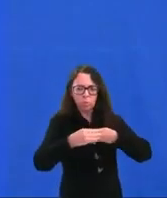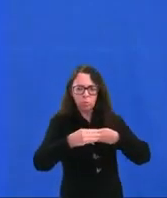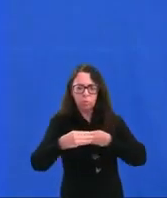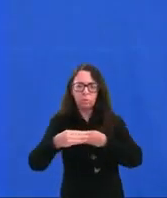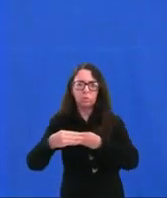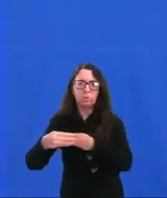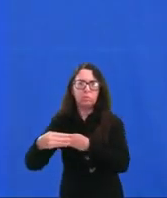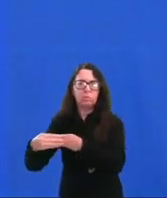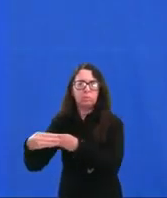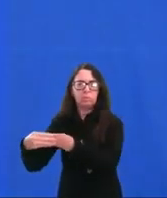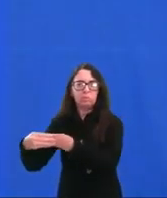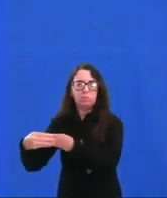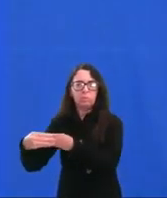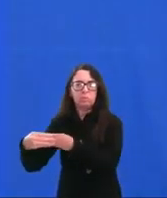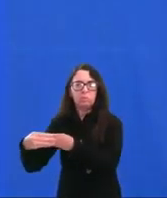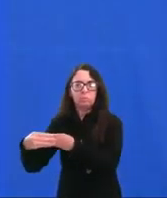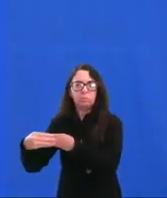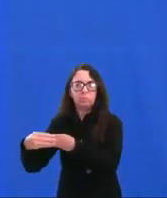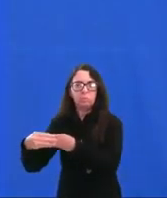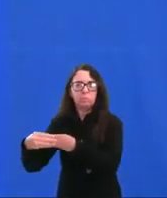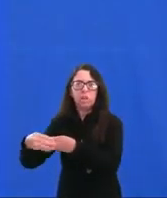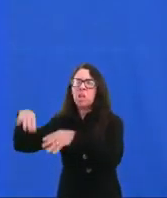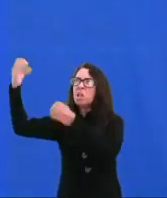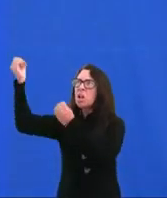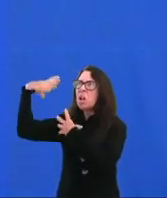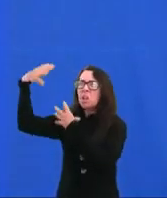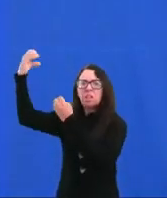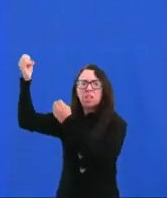seguir, amados, e nos capacitar, Senhor,